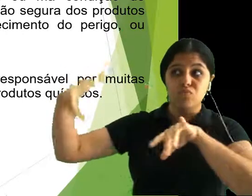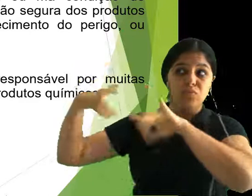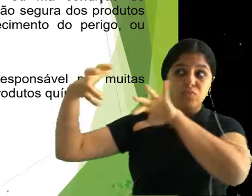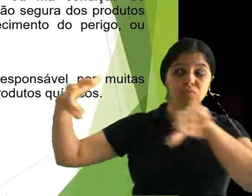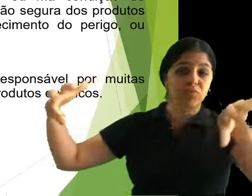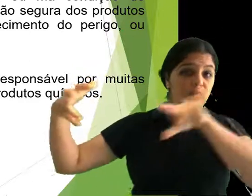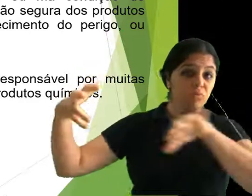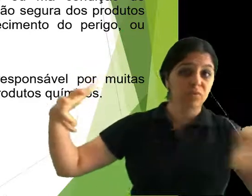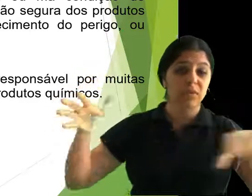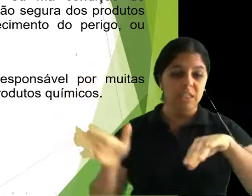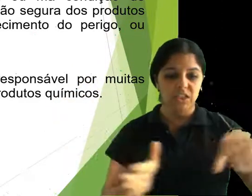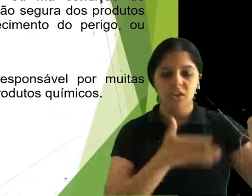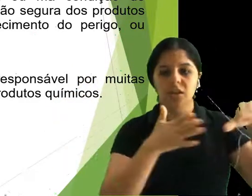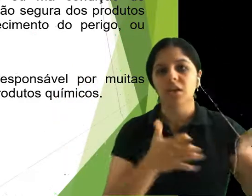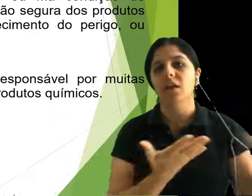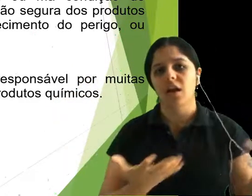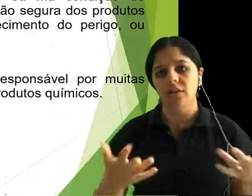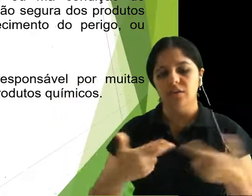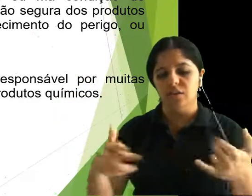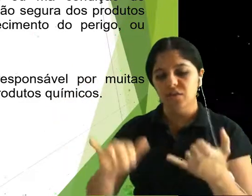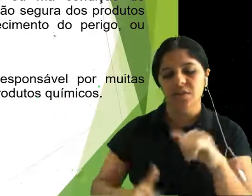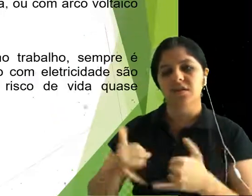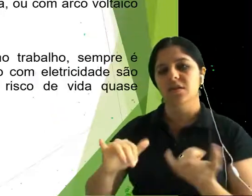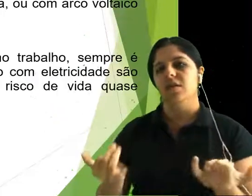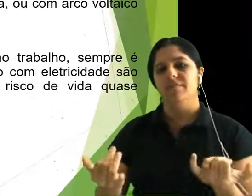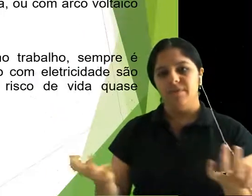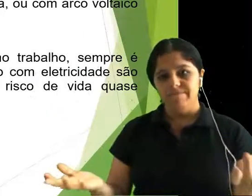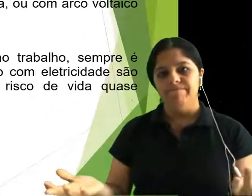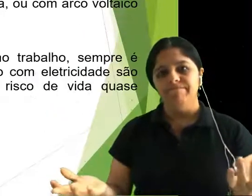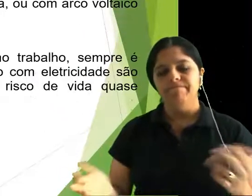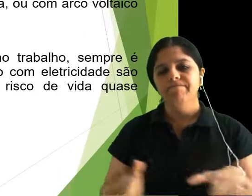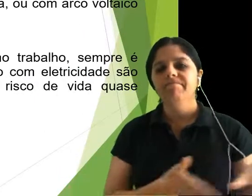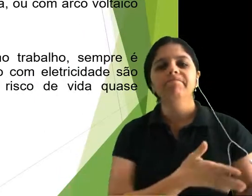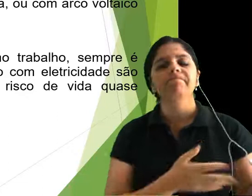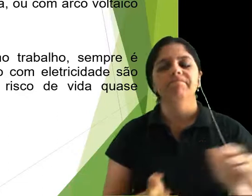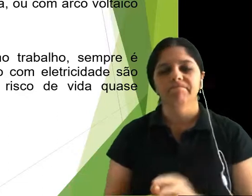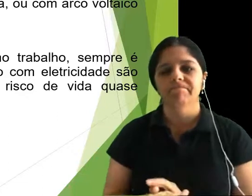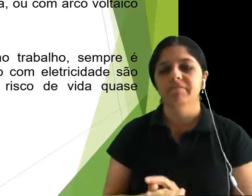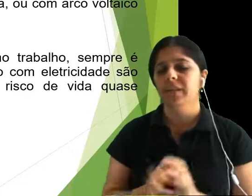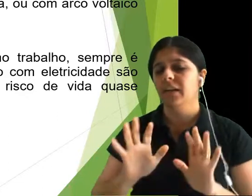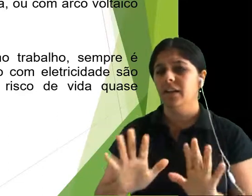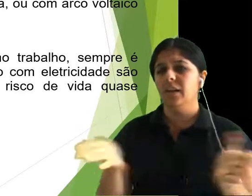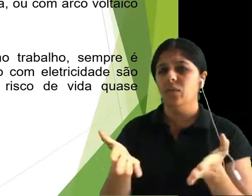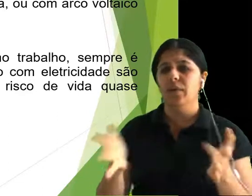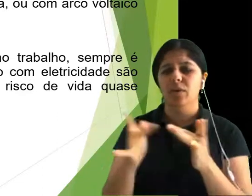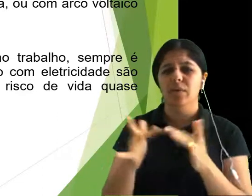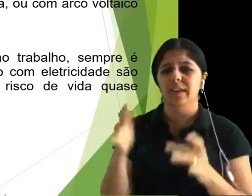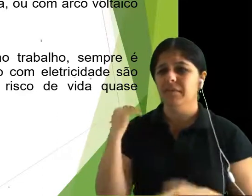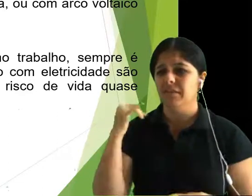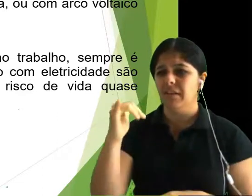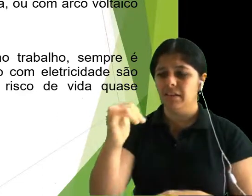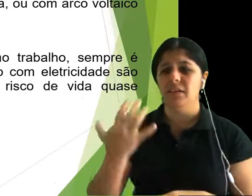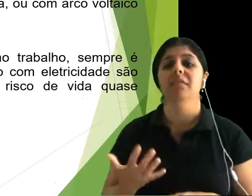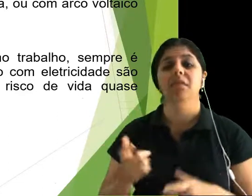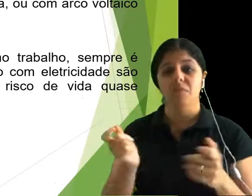ficar com uma ventilação deficiente. Agora, contato com eletricidade. As lesões